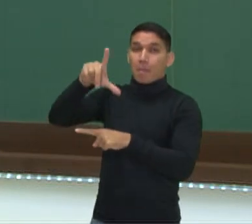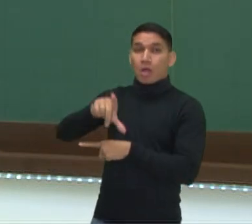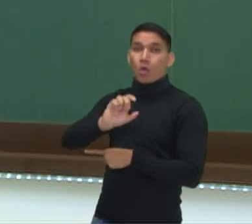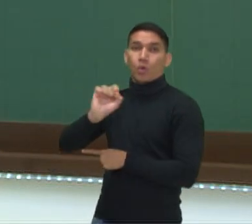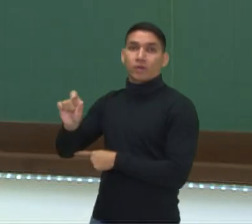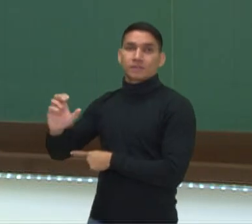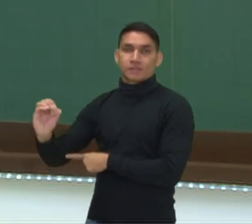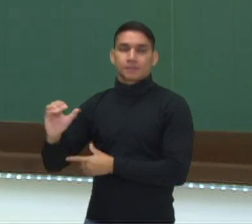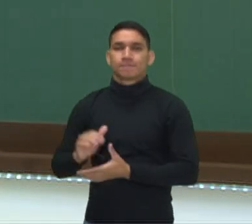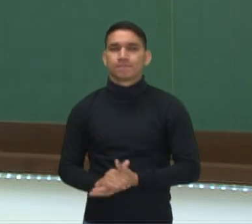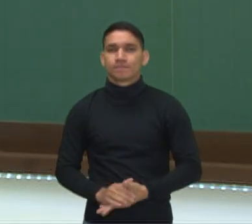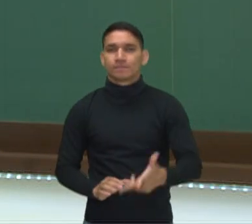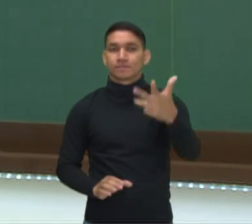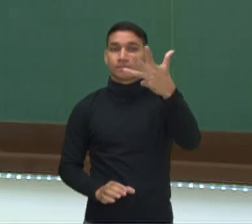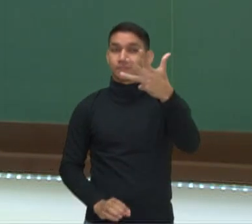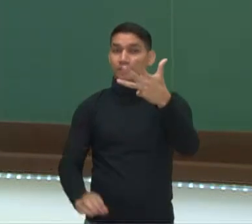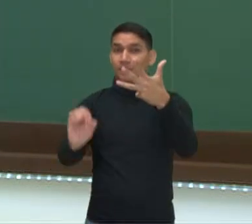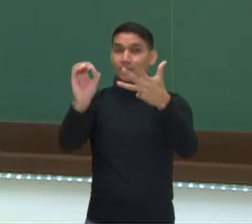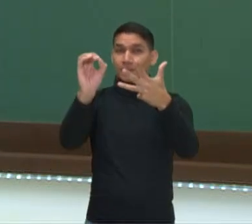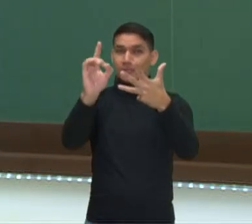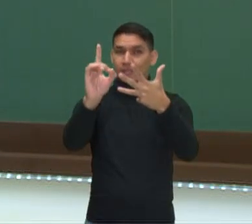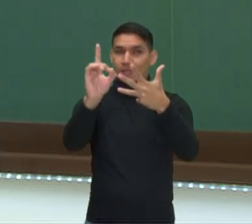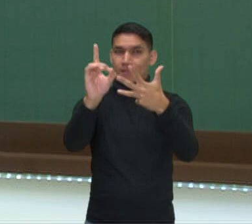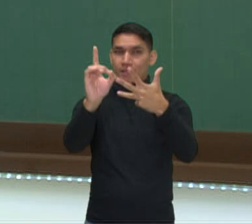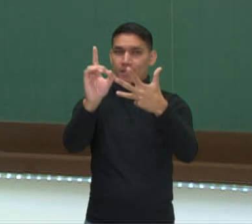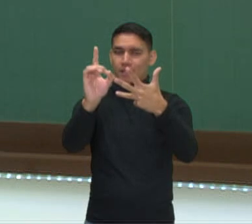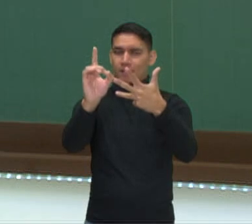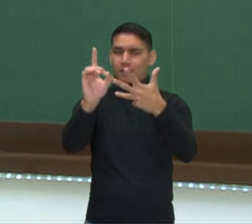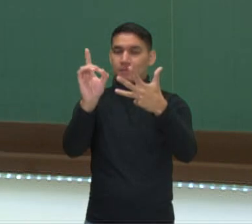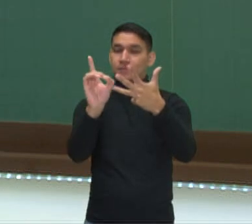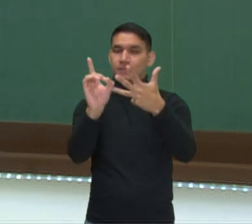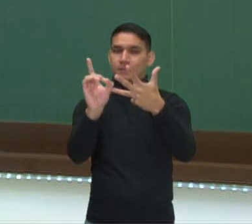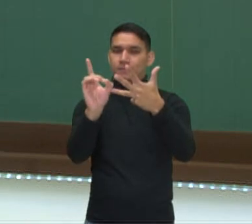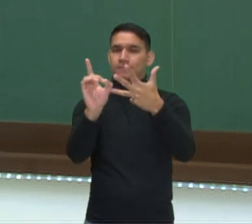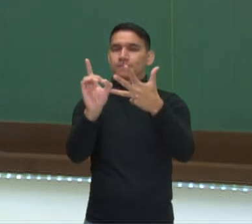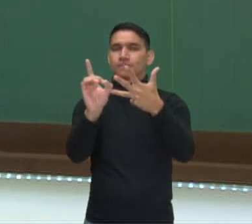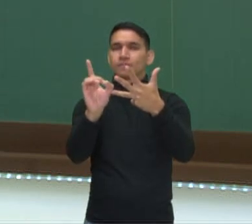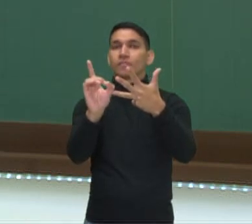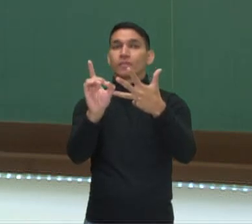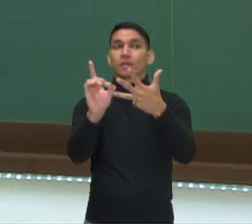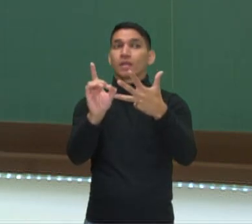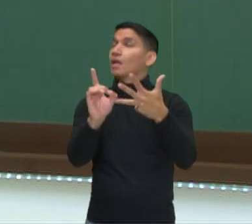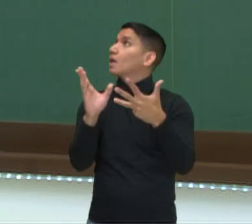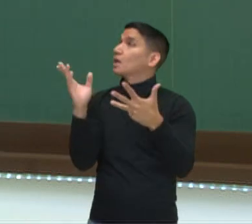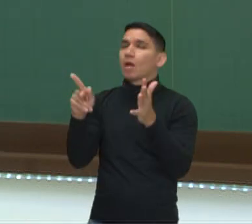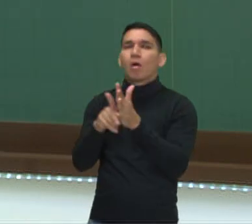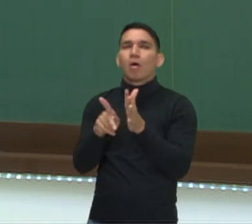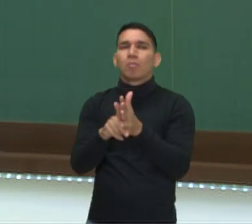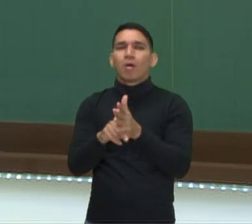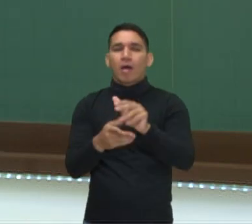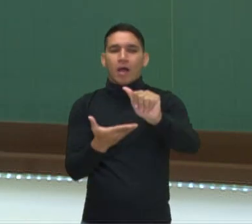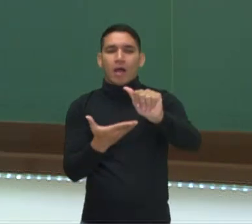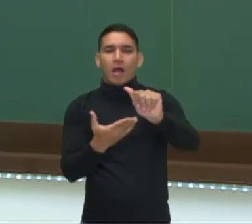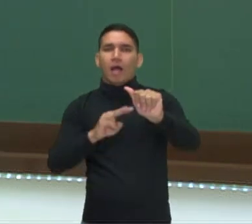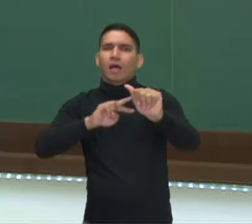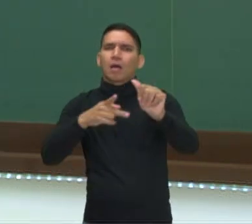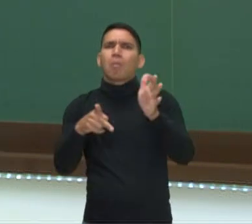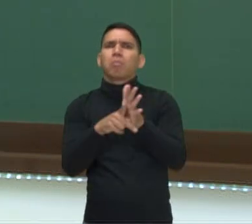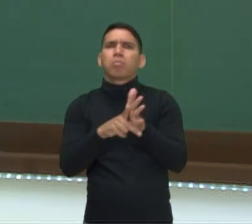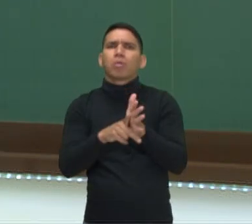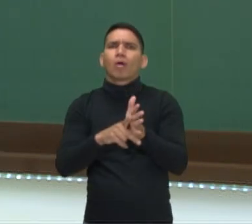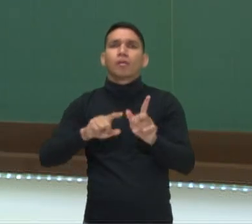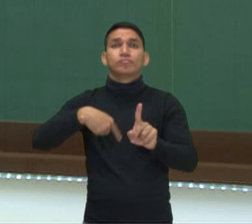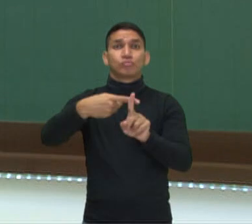nós temos a concavidade da parábola voltada para cima. Significa que o meu A é maior do que zero. Meu A é positivo.